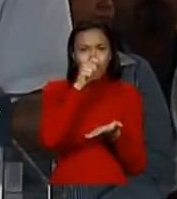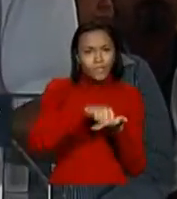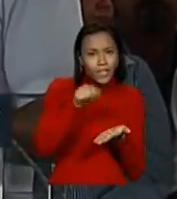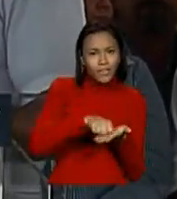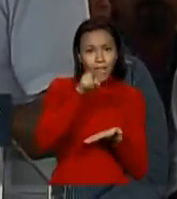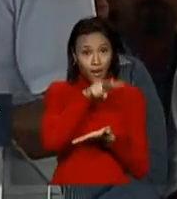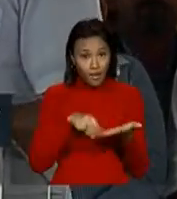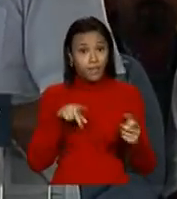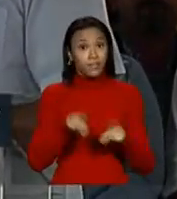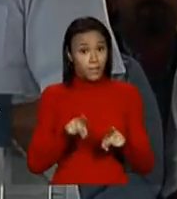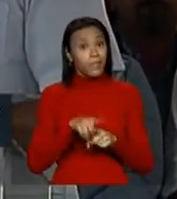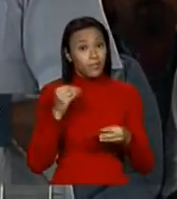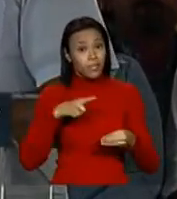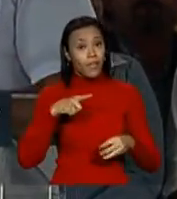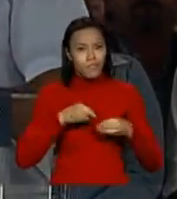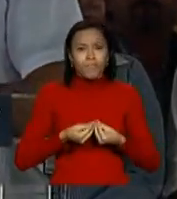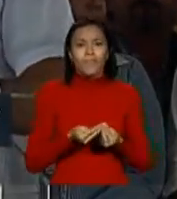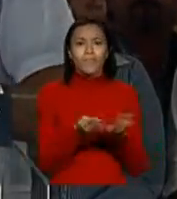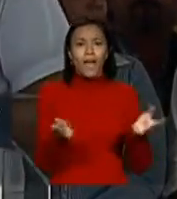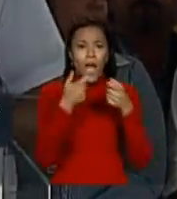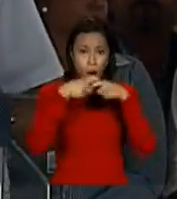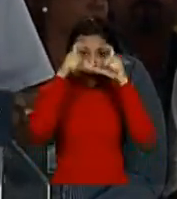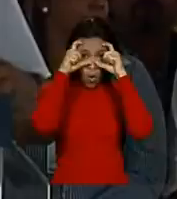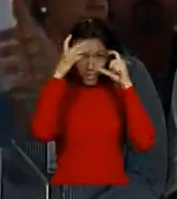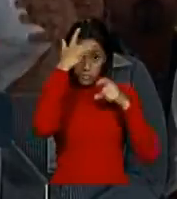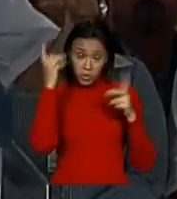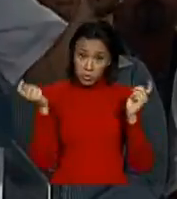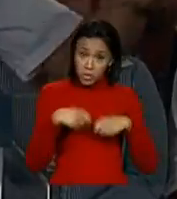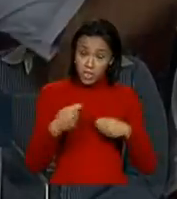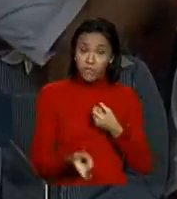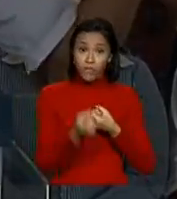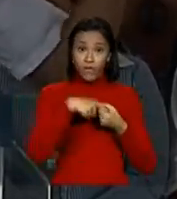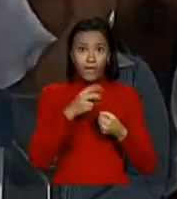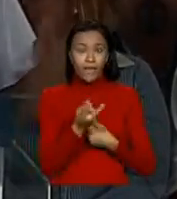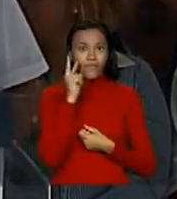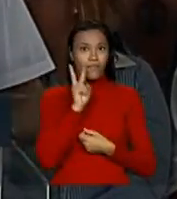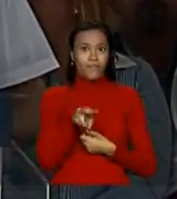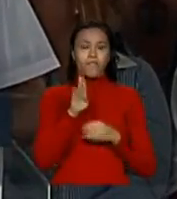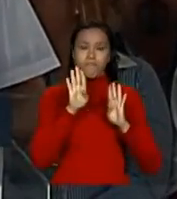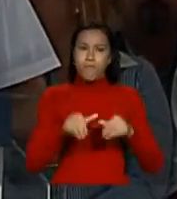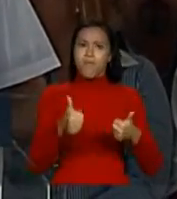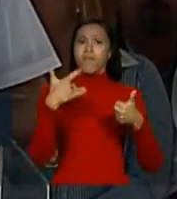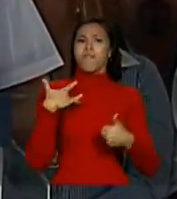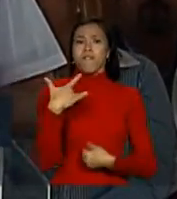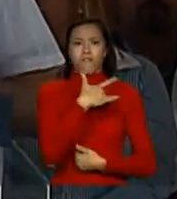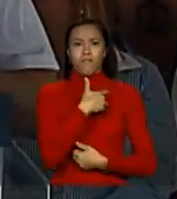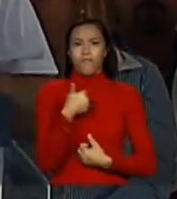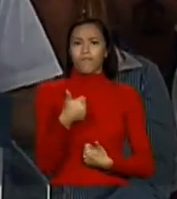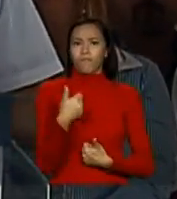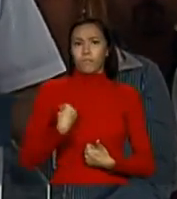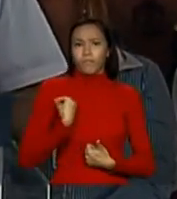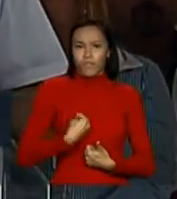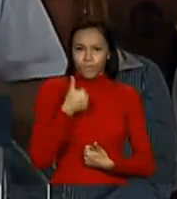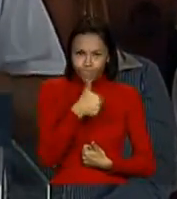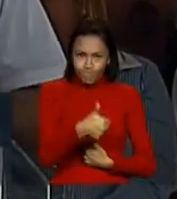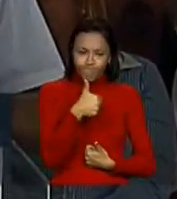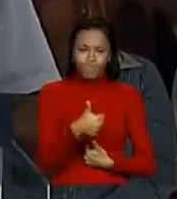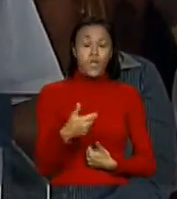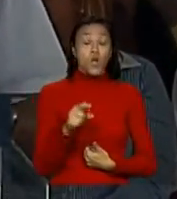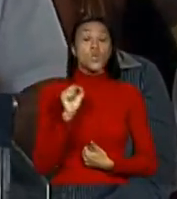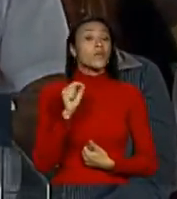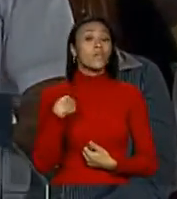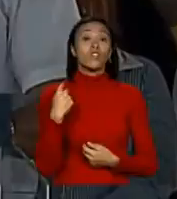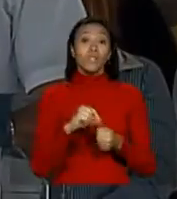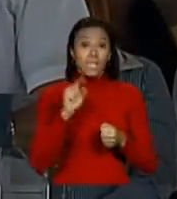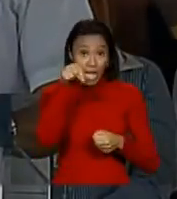tem o fornecimento de óculos para para as pessoas poderem conviver e ter uma boa qualidade de vida o que nós estamos fazendo aqui nós estamos